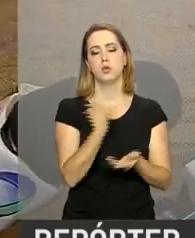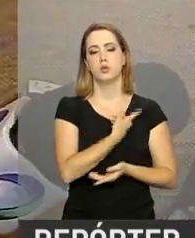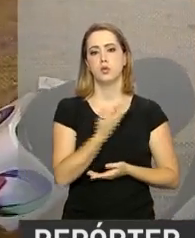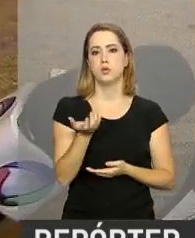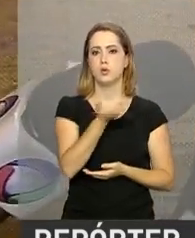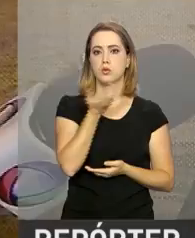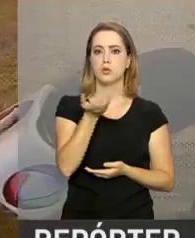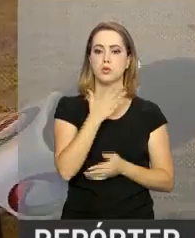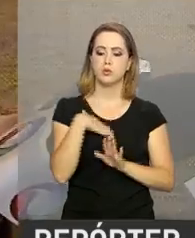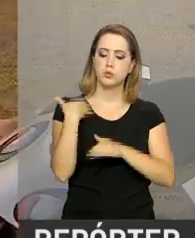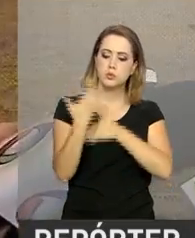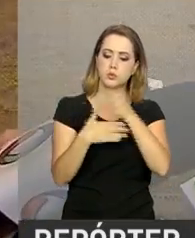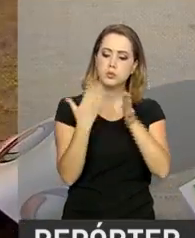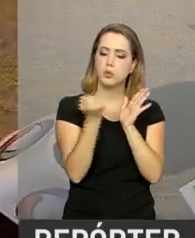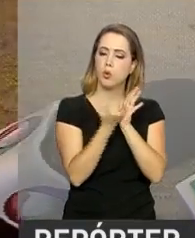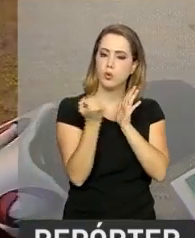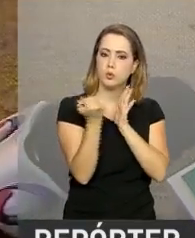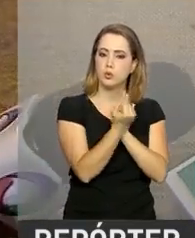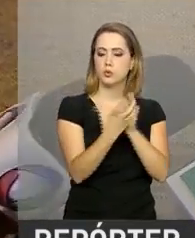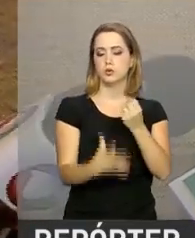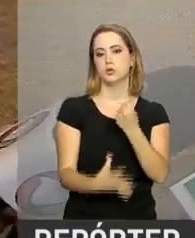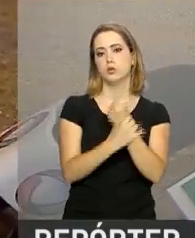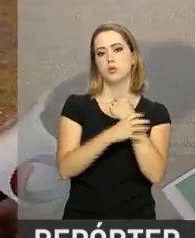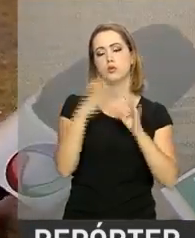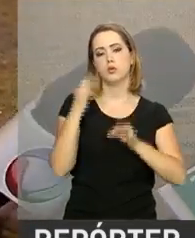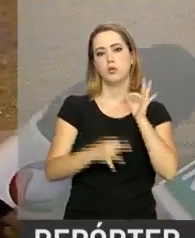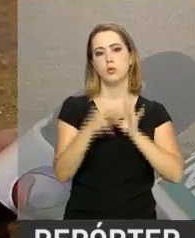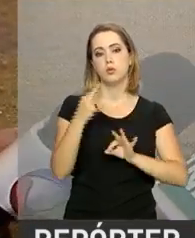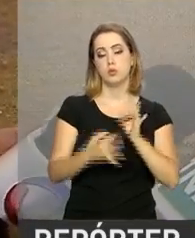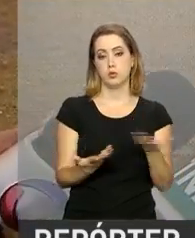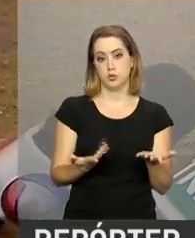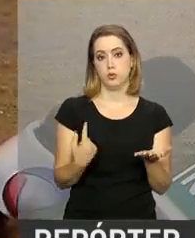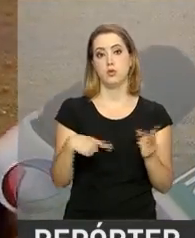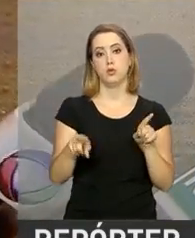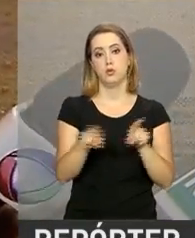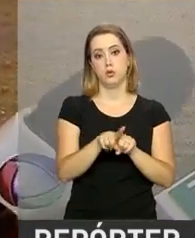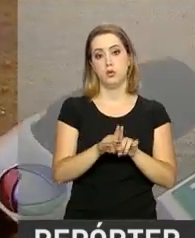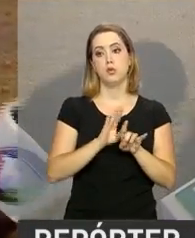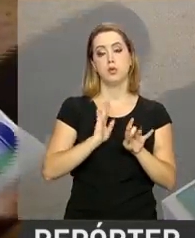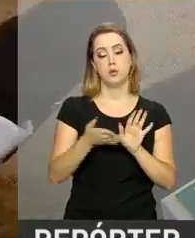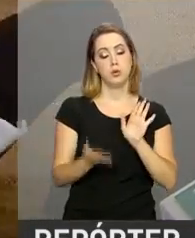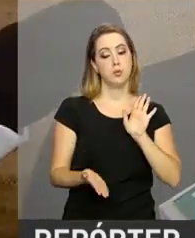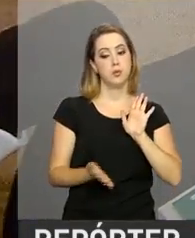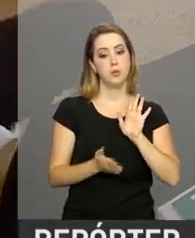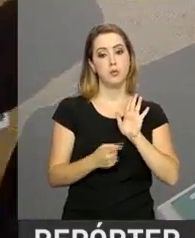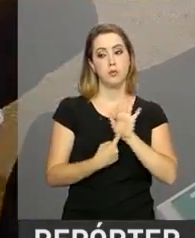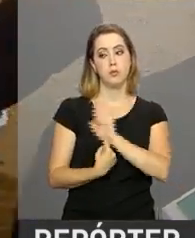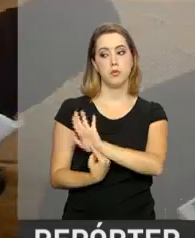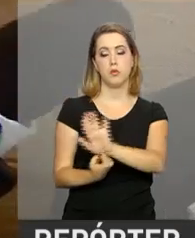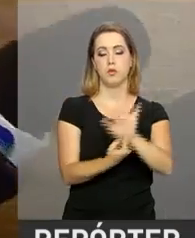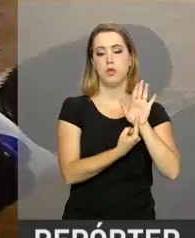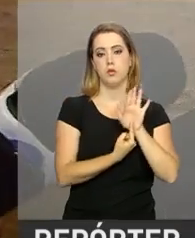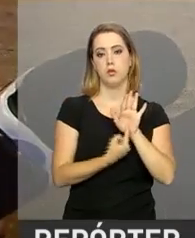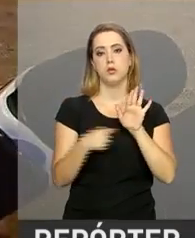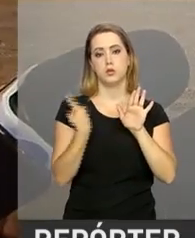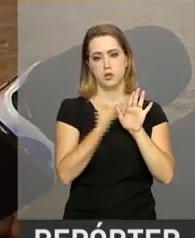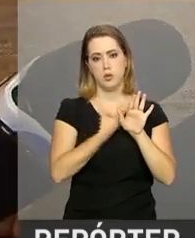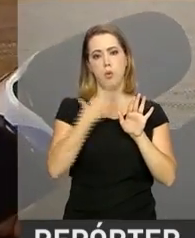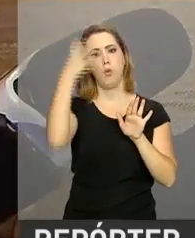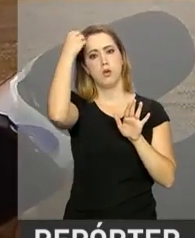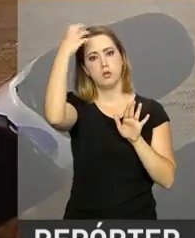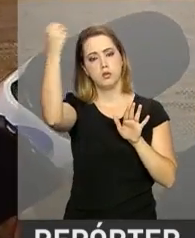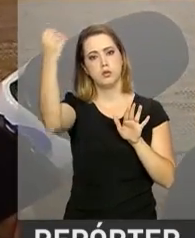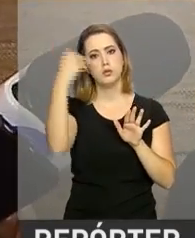os contratos podemos dar segurança jurídica e revelar também com as nossas viagens Como já fizemos algumas uma a plenitude da